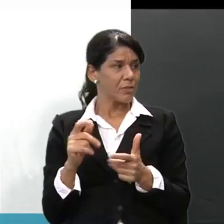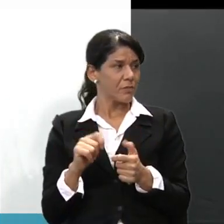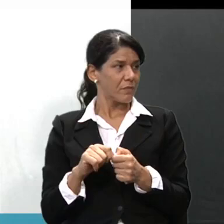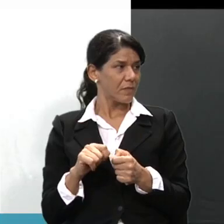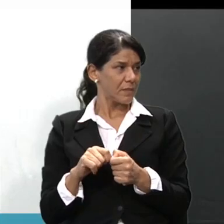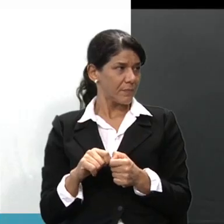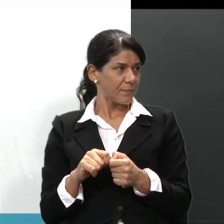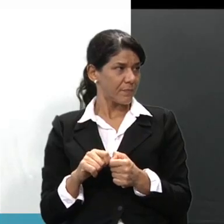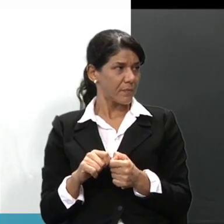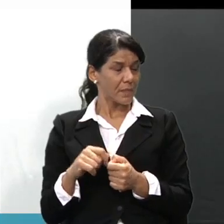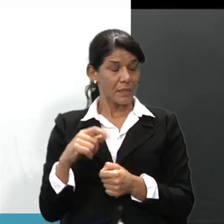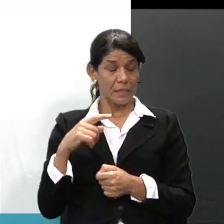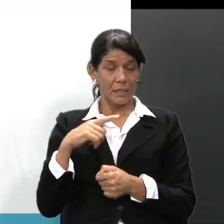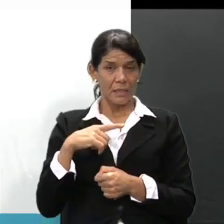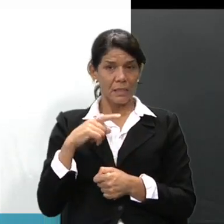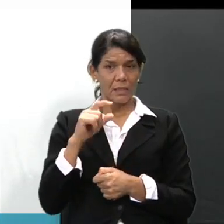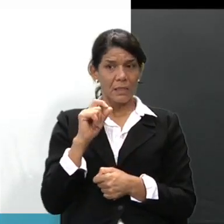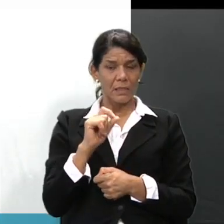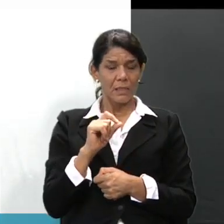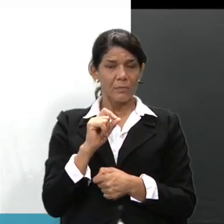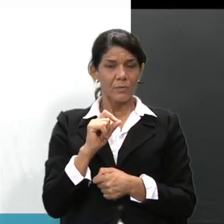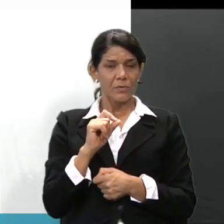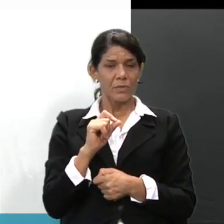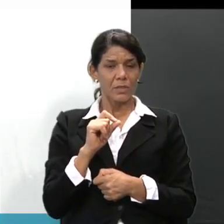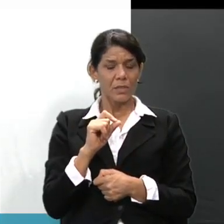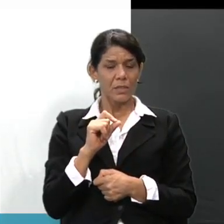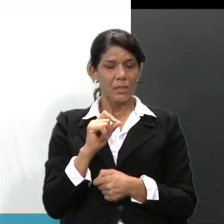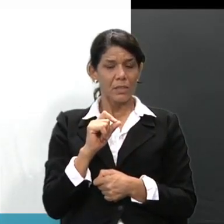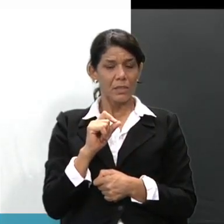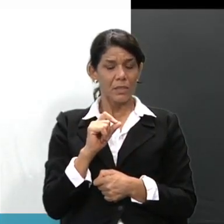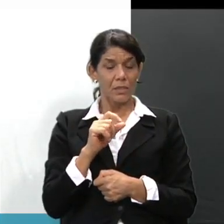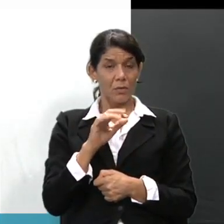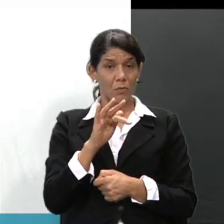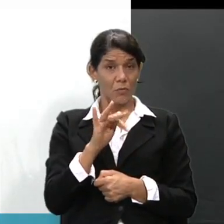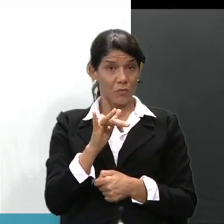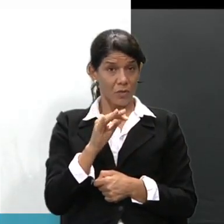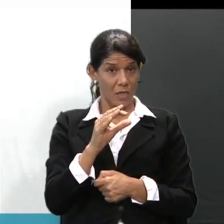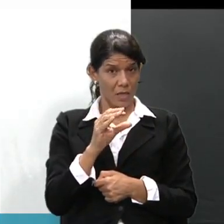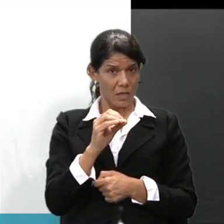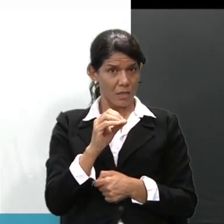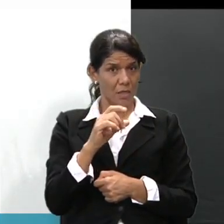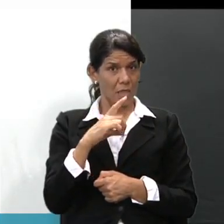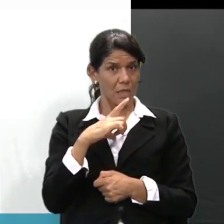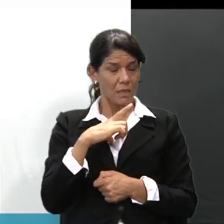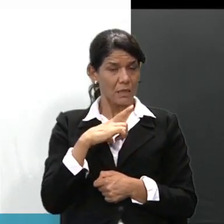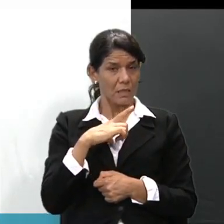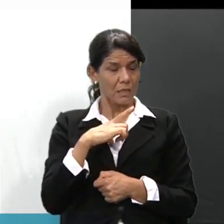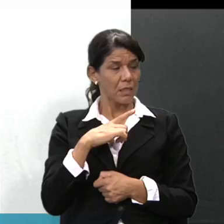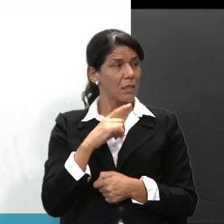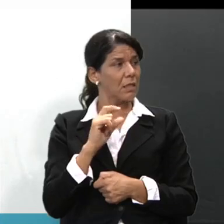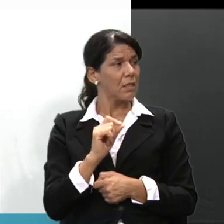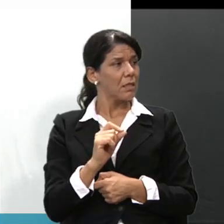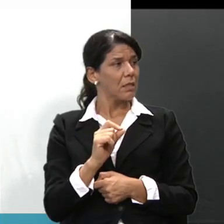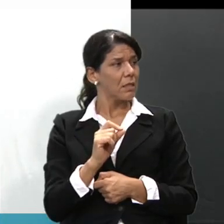situação? Nós temos, então, que o frasco que nós temos possui